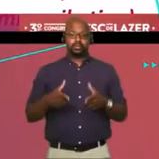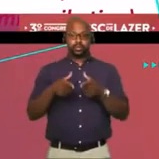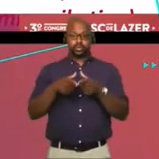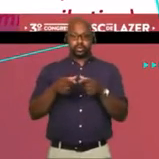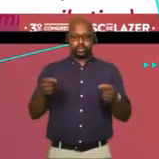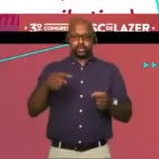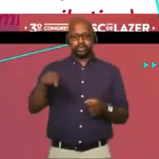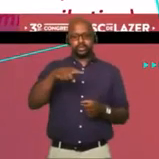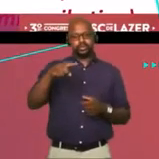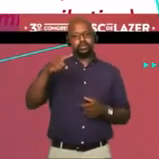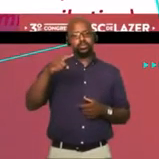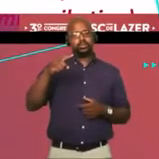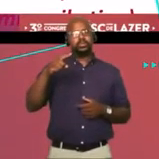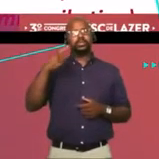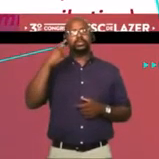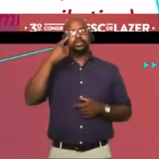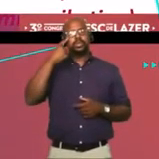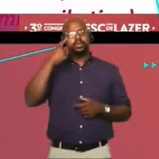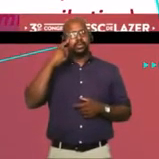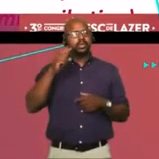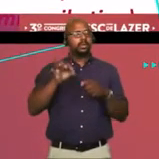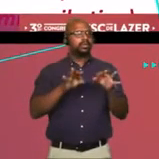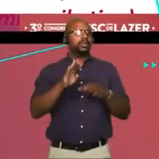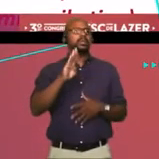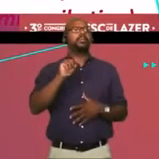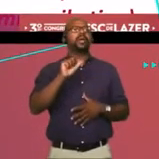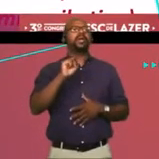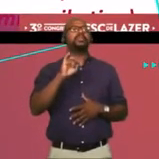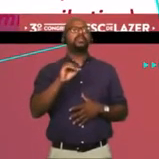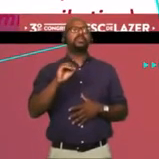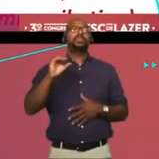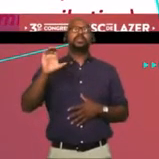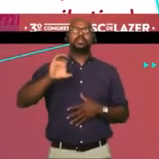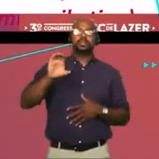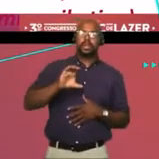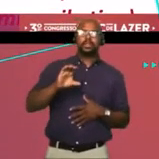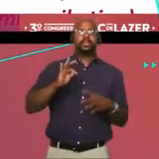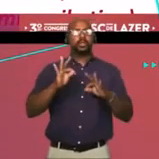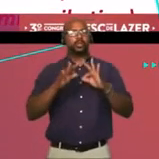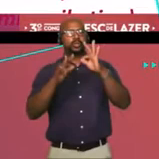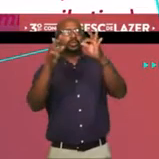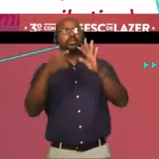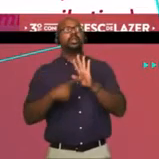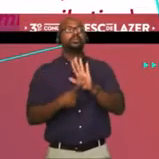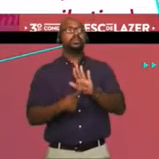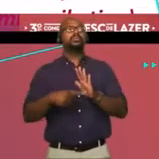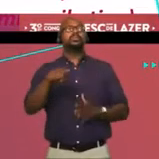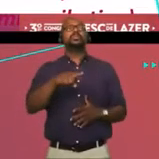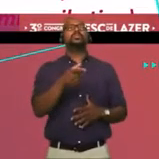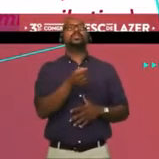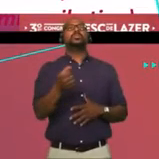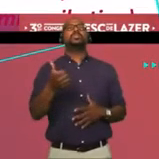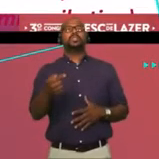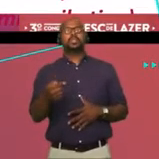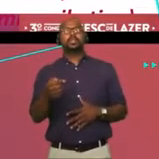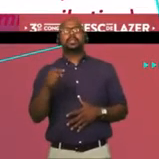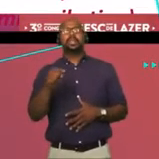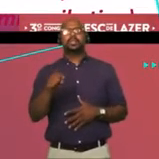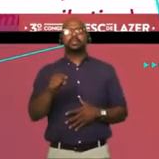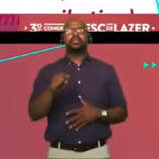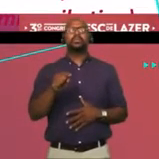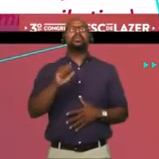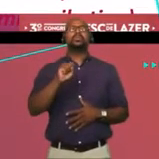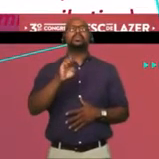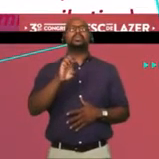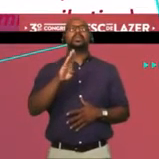lança o plano básico de Ciência Tecnologia e ele apresentou isso em 2017 no